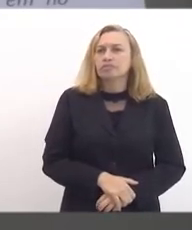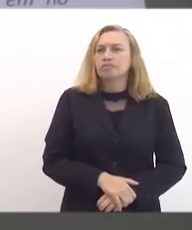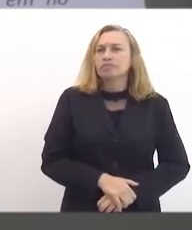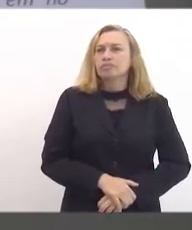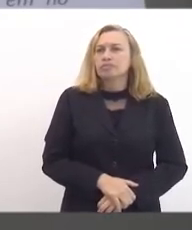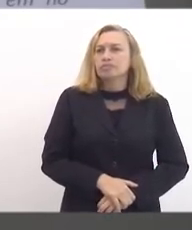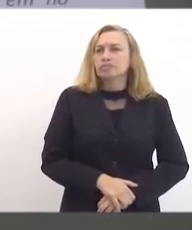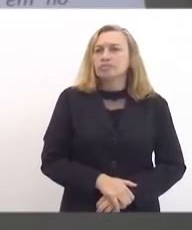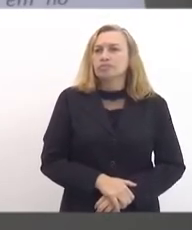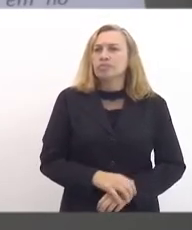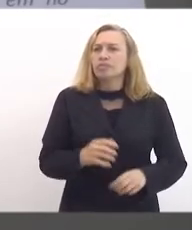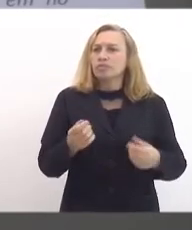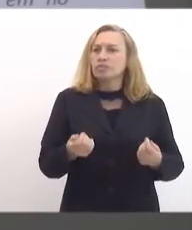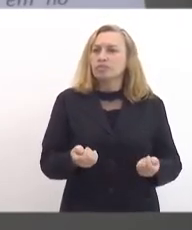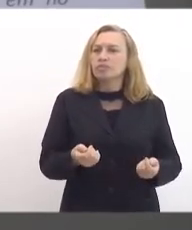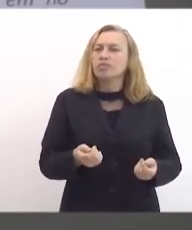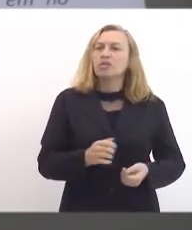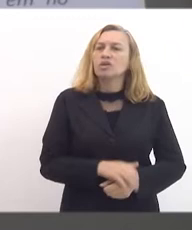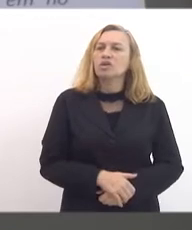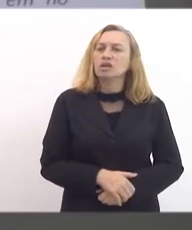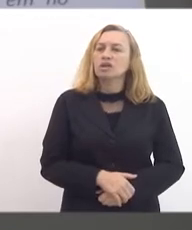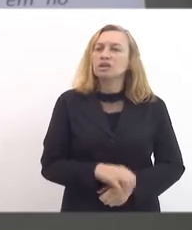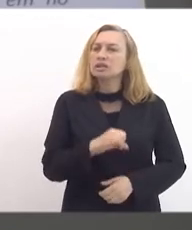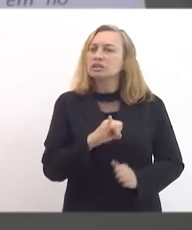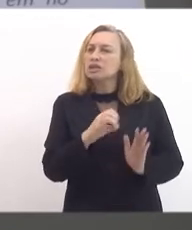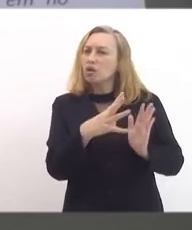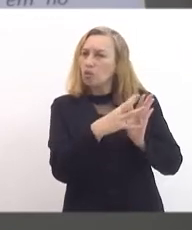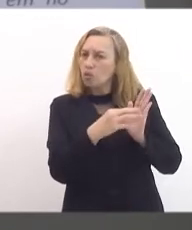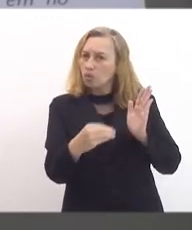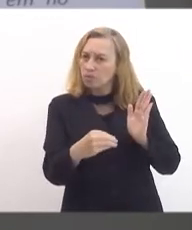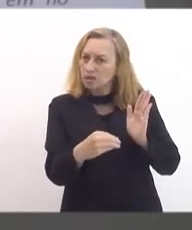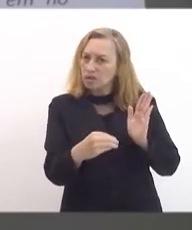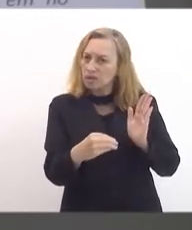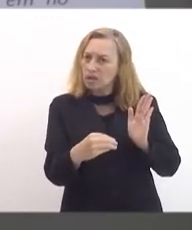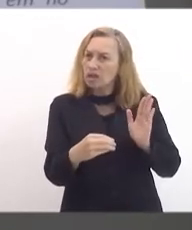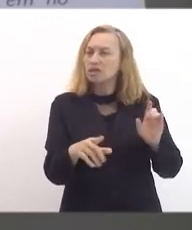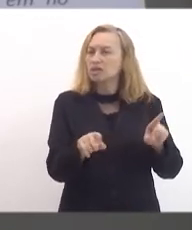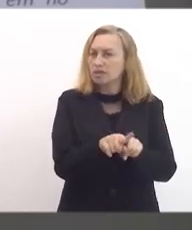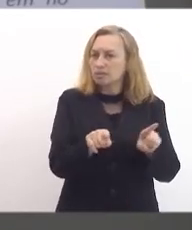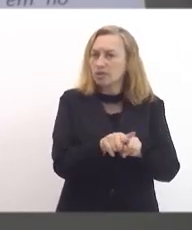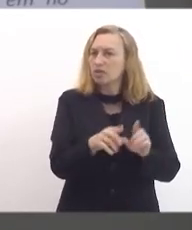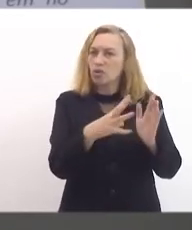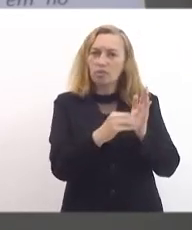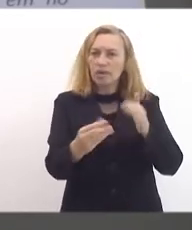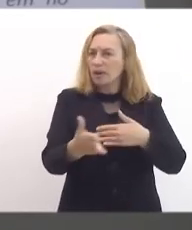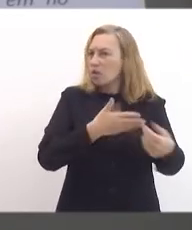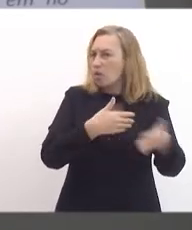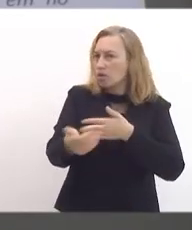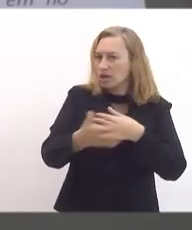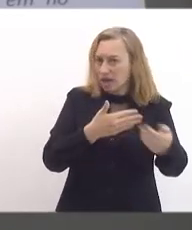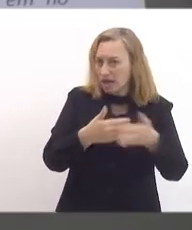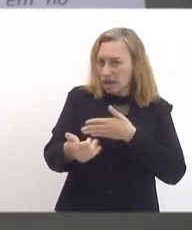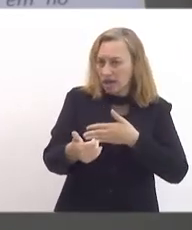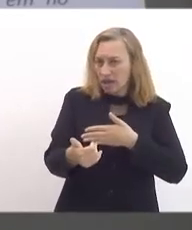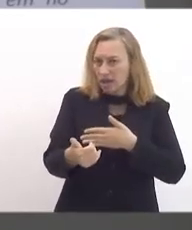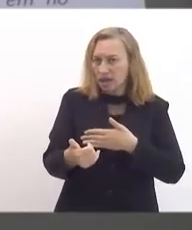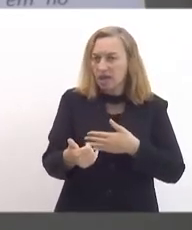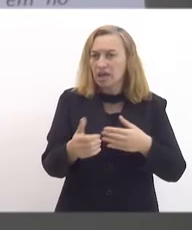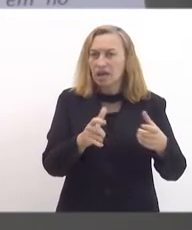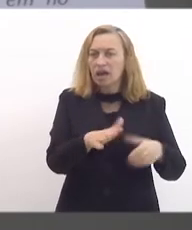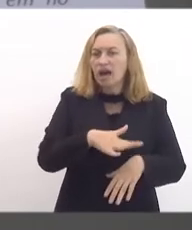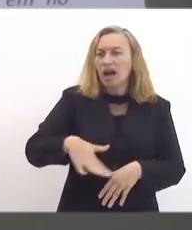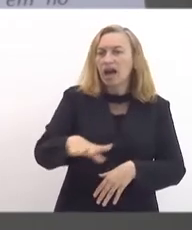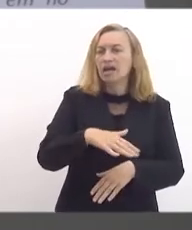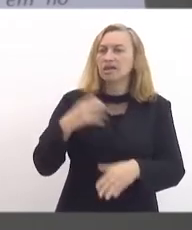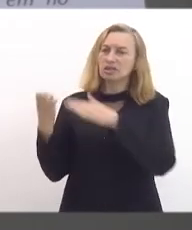concessão né que o benefício Coringa se eu copiar isso eu comprei o benefício para qualquer empresa para qualquer setor e